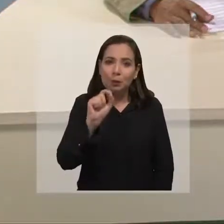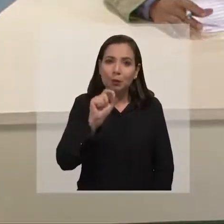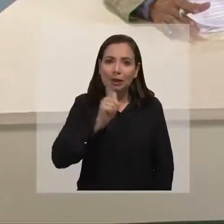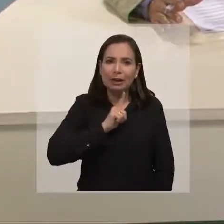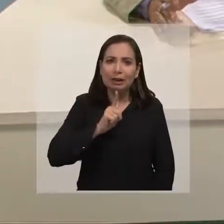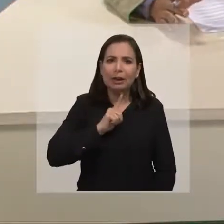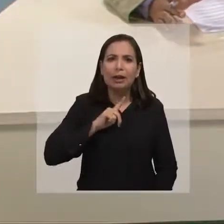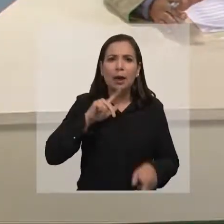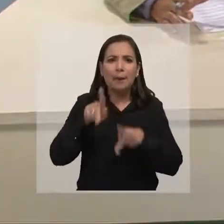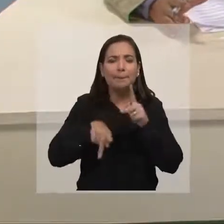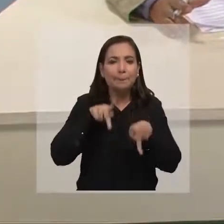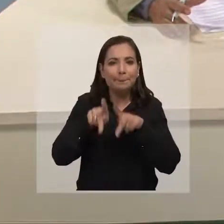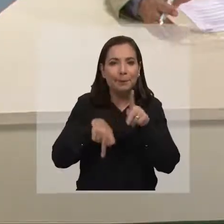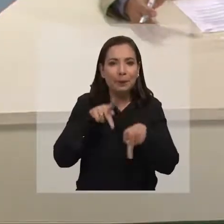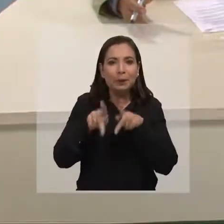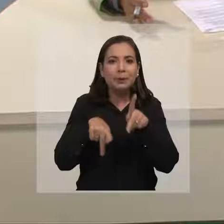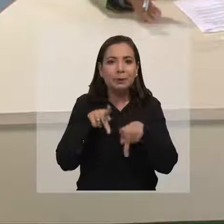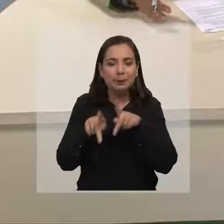daquela população